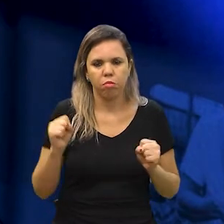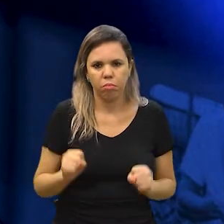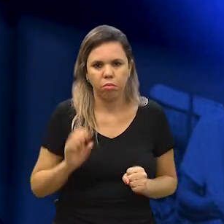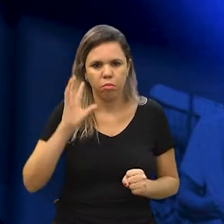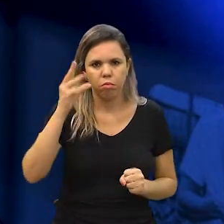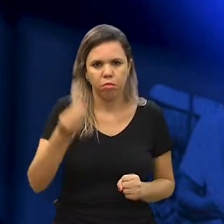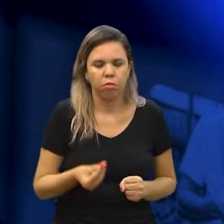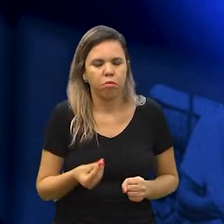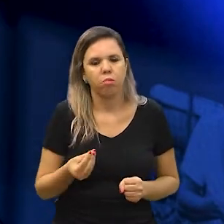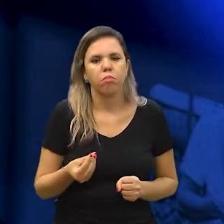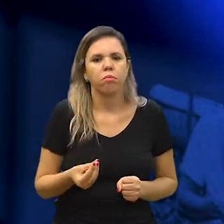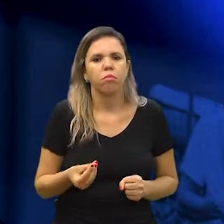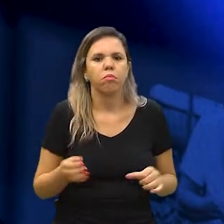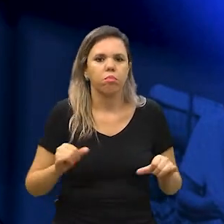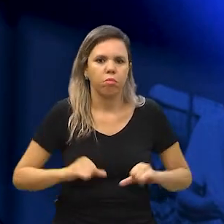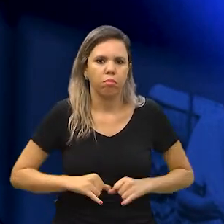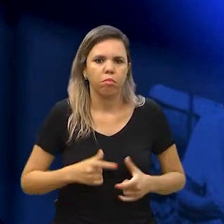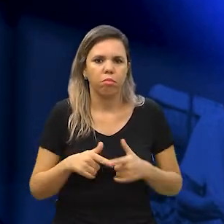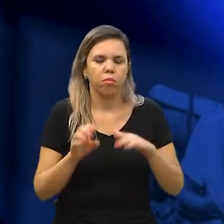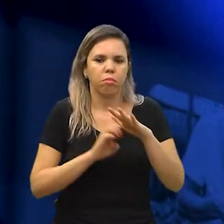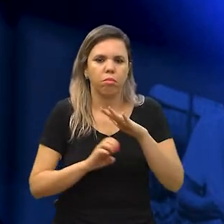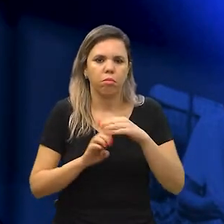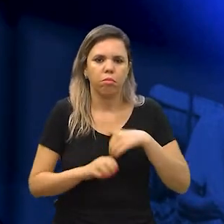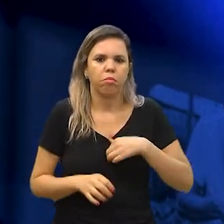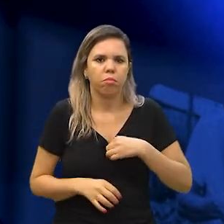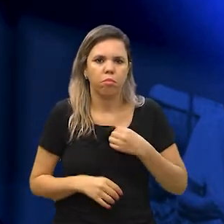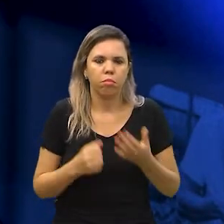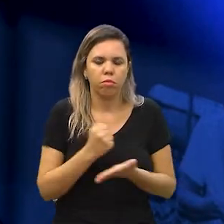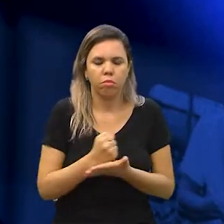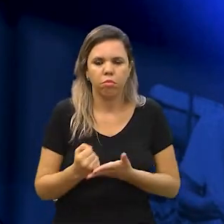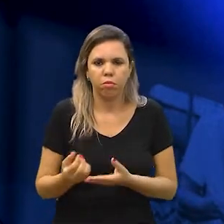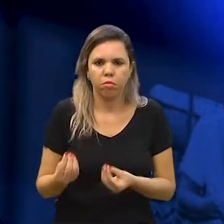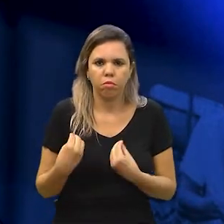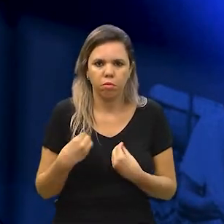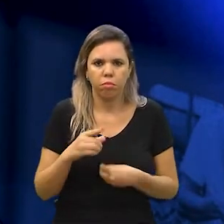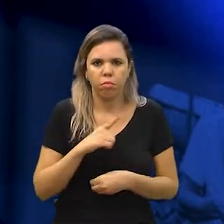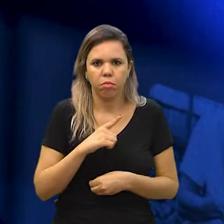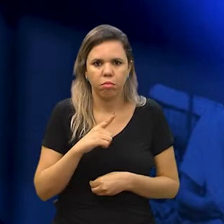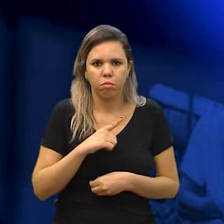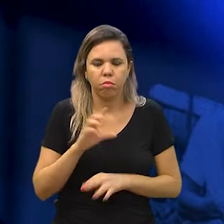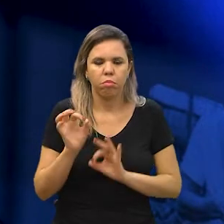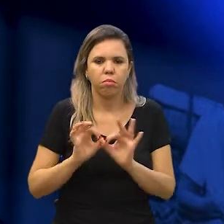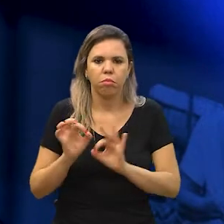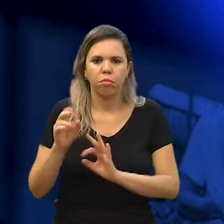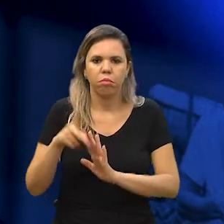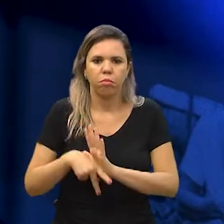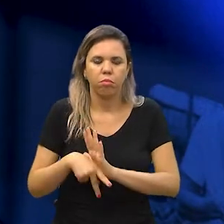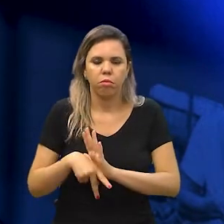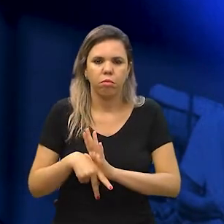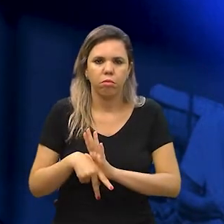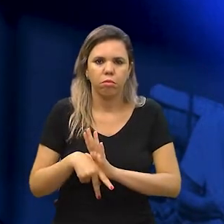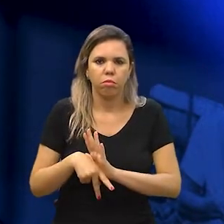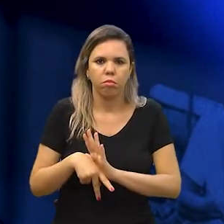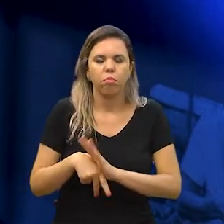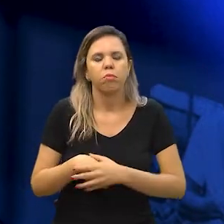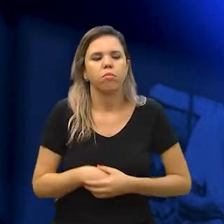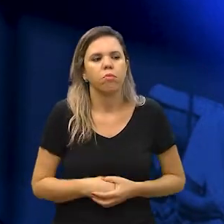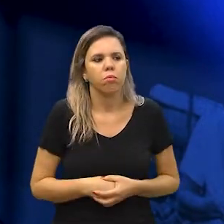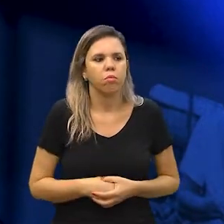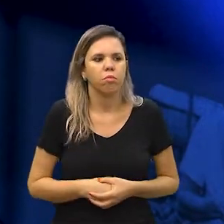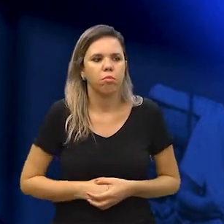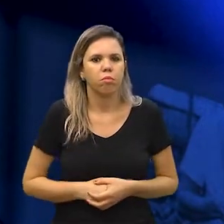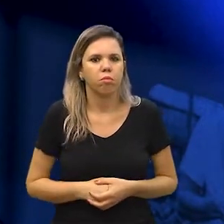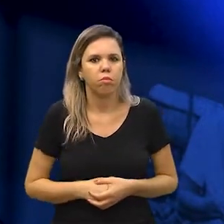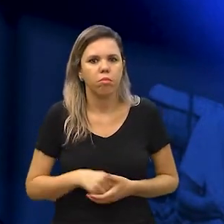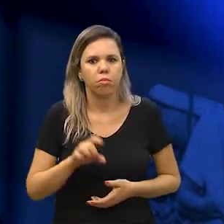pudesse entender quais eram as dores que empresas que lidavam com contratos tinham e a gente formular o projeto que era para ser da Lexio, né? E